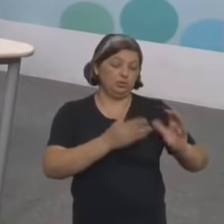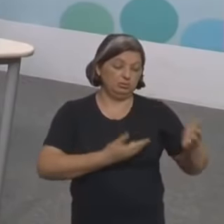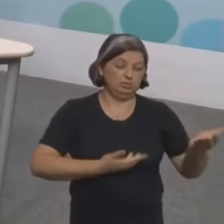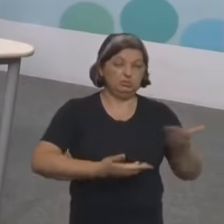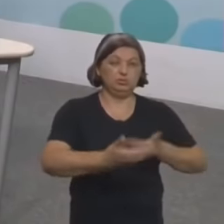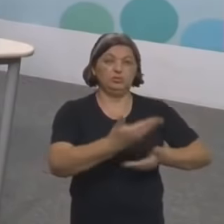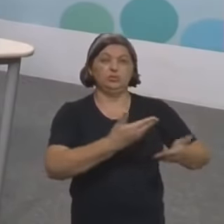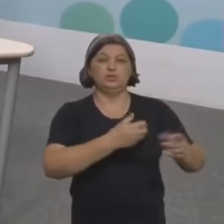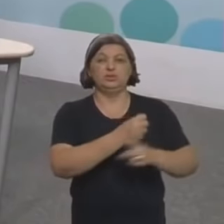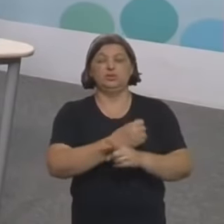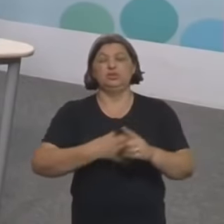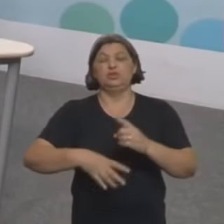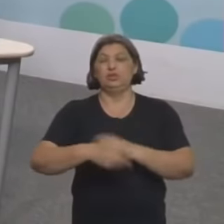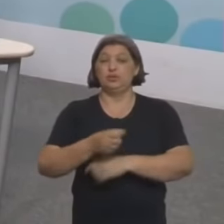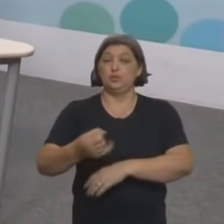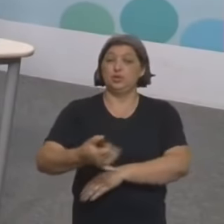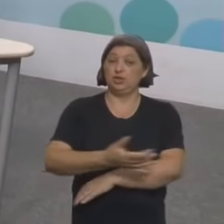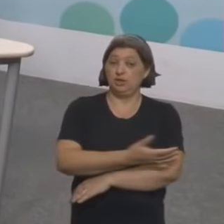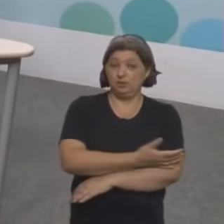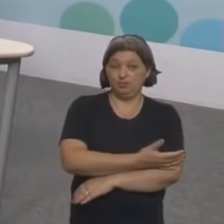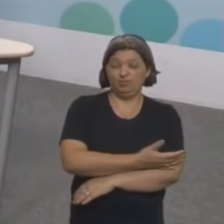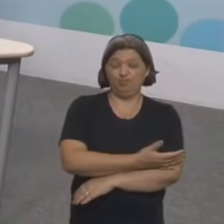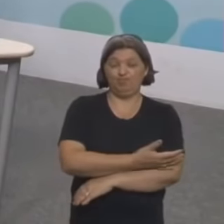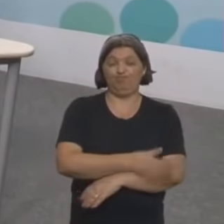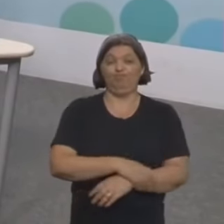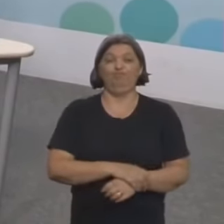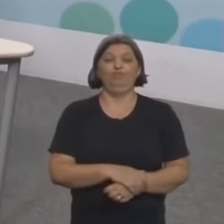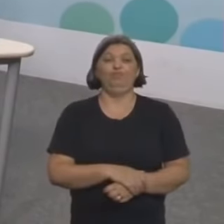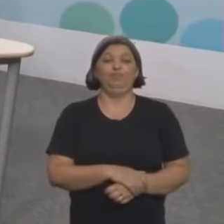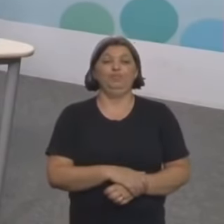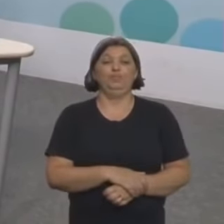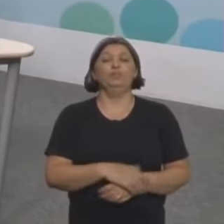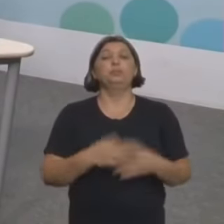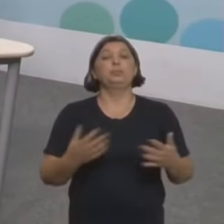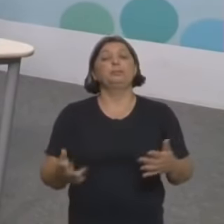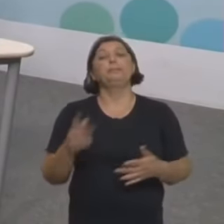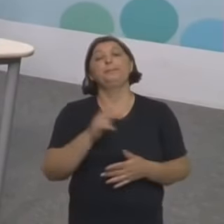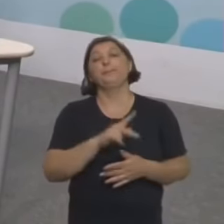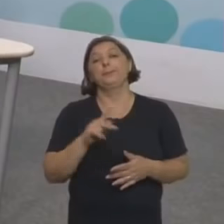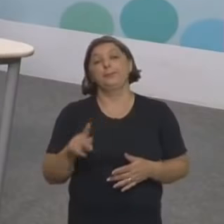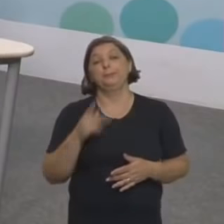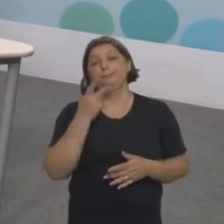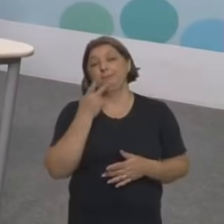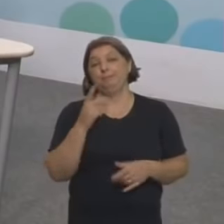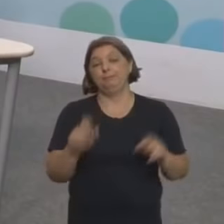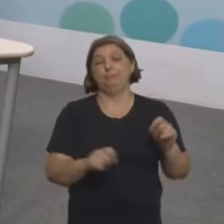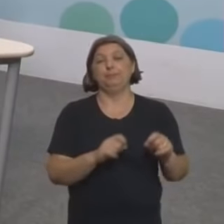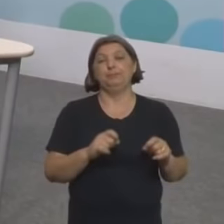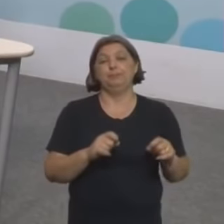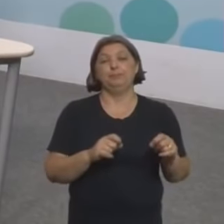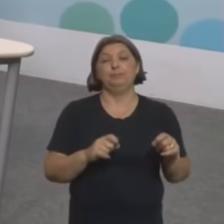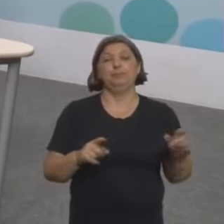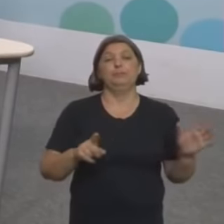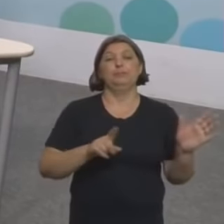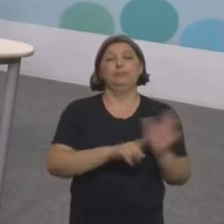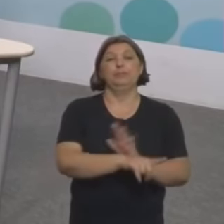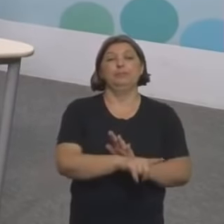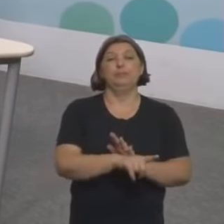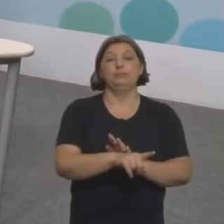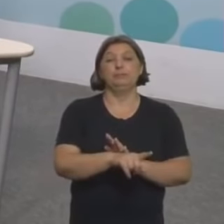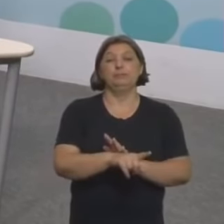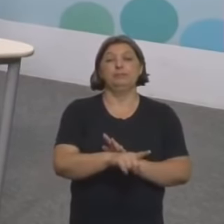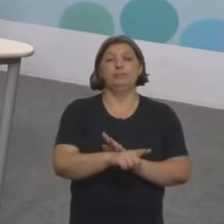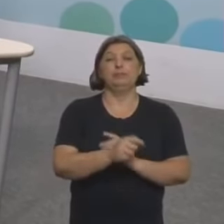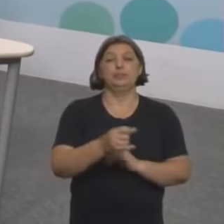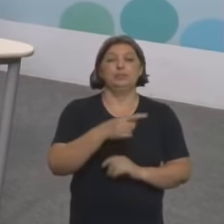do socioemocional, né, e o professor Jefferson, ele também está falando sobre